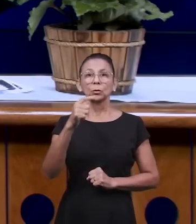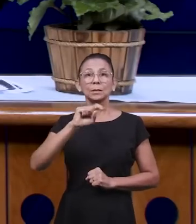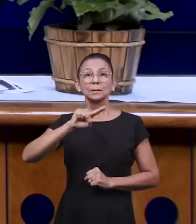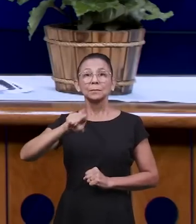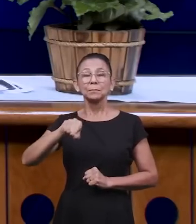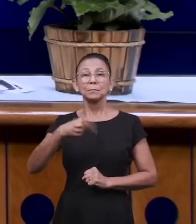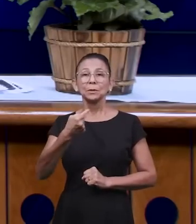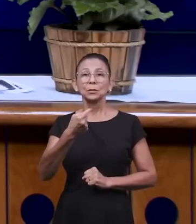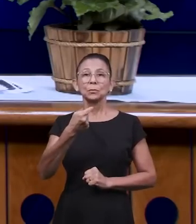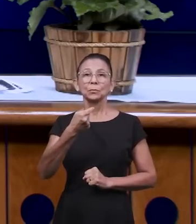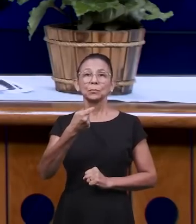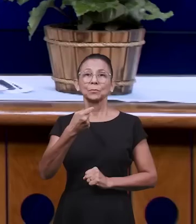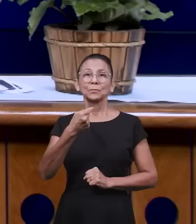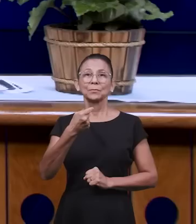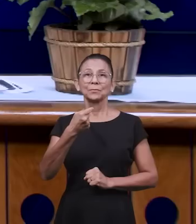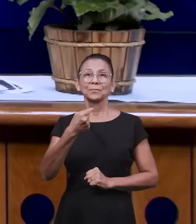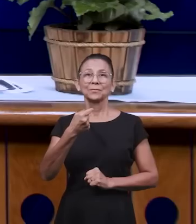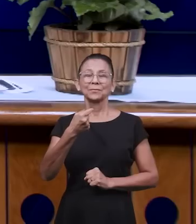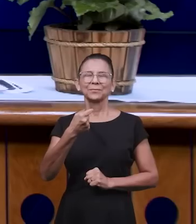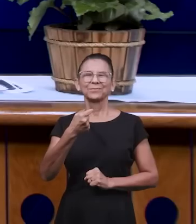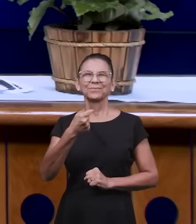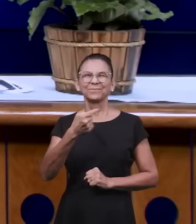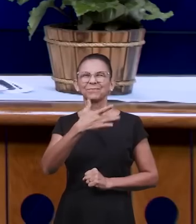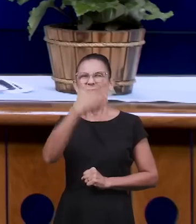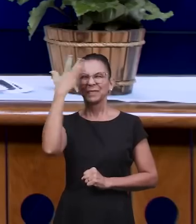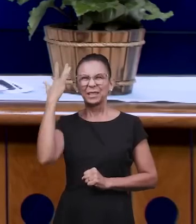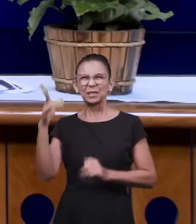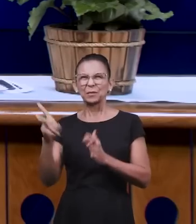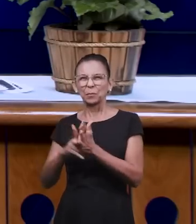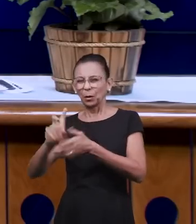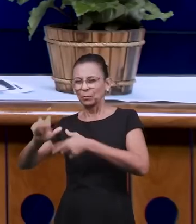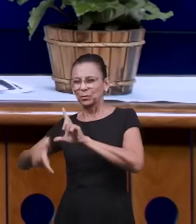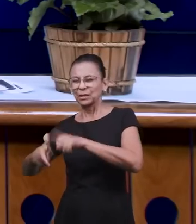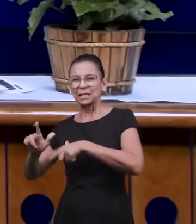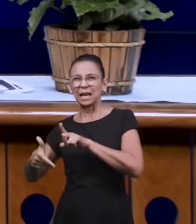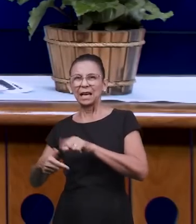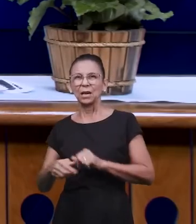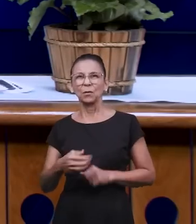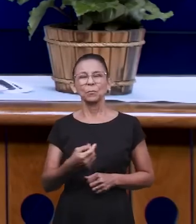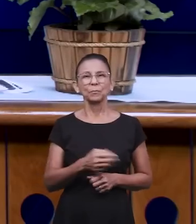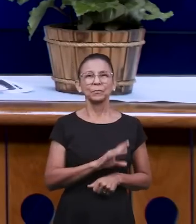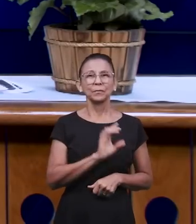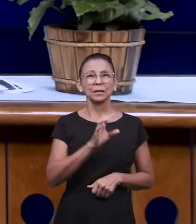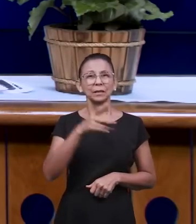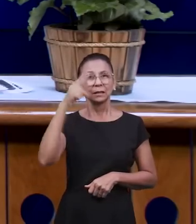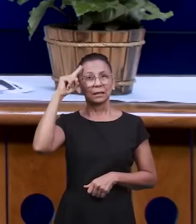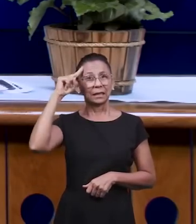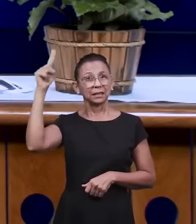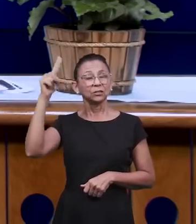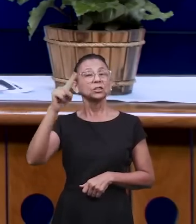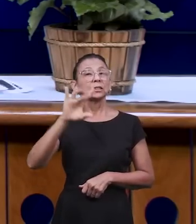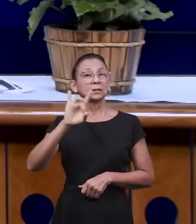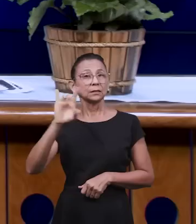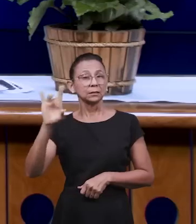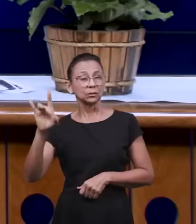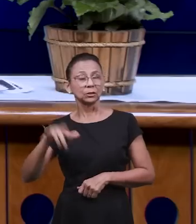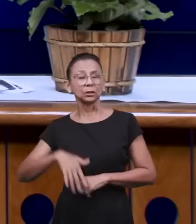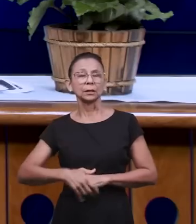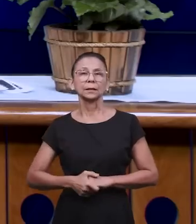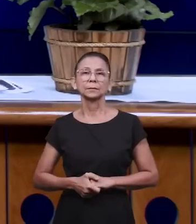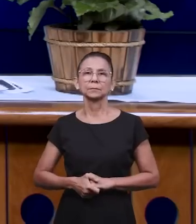deu 77% para os árabes. Observem fatos históricos e proféticos. Pelo menos Israel agora